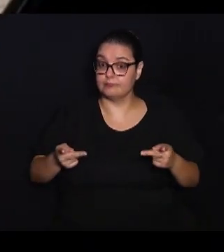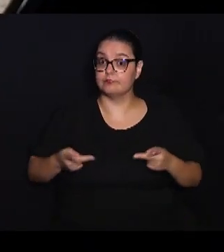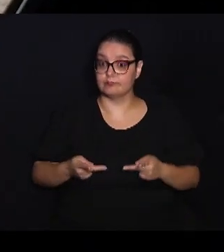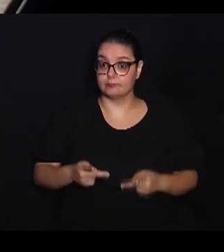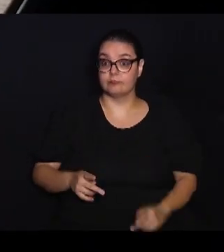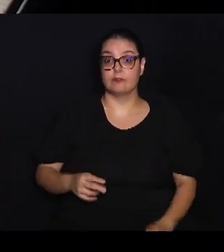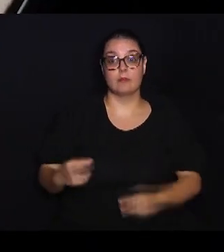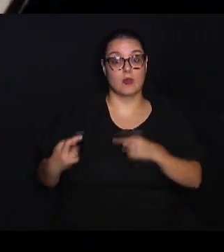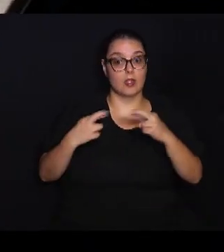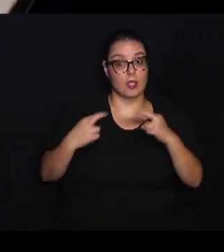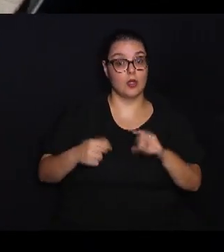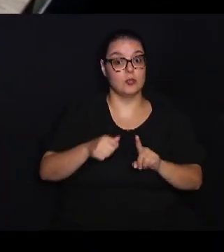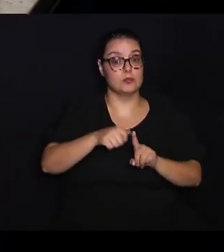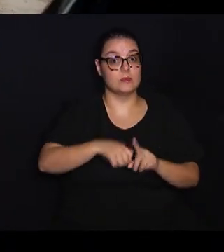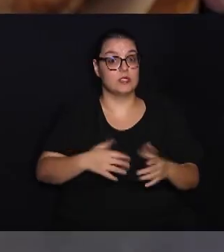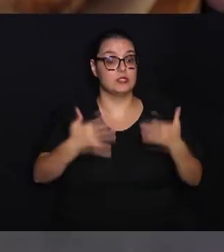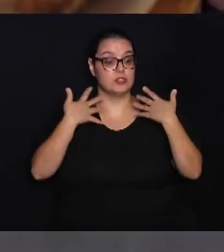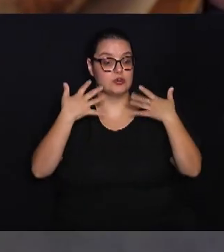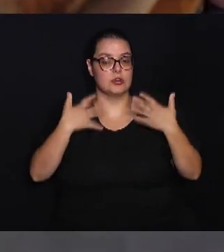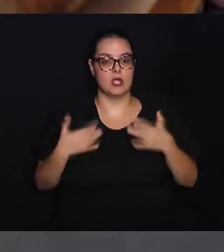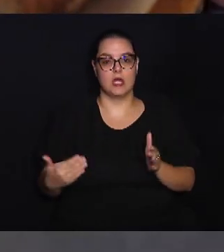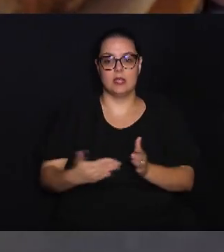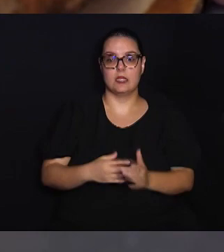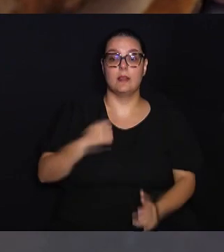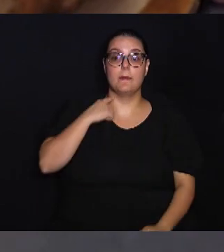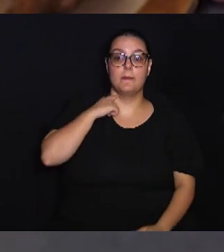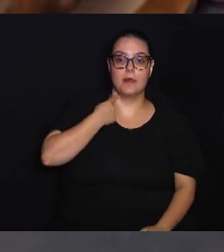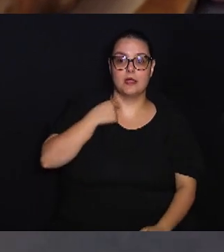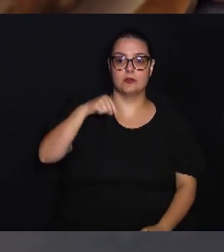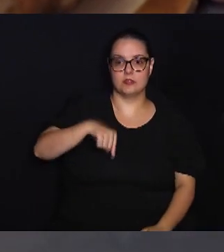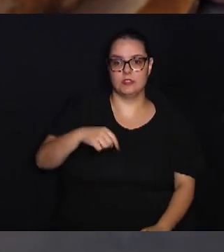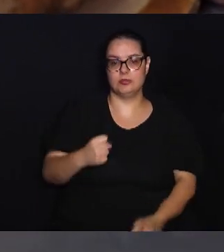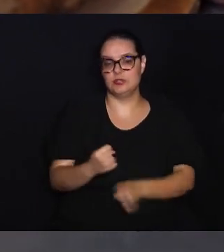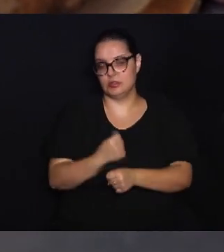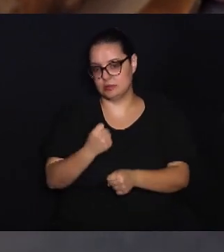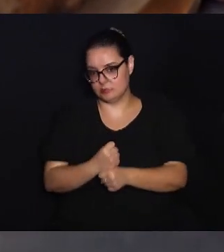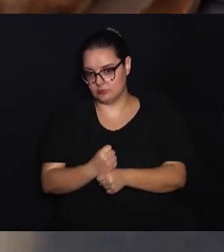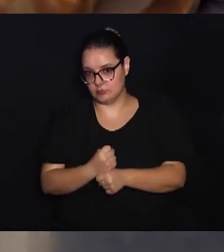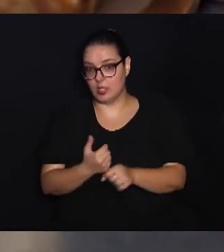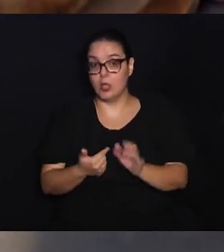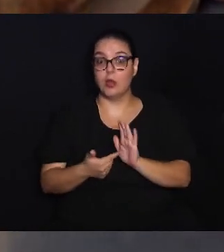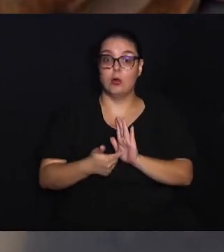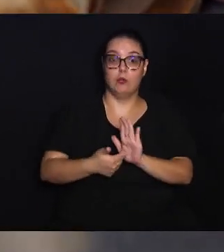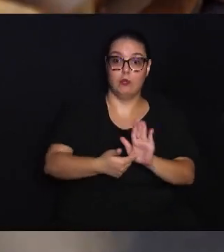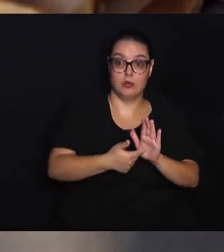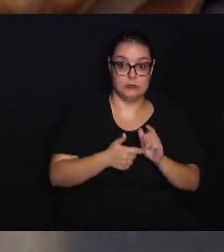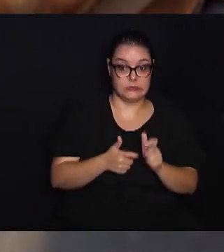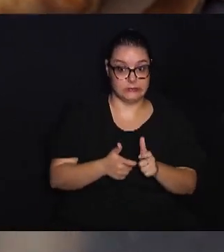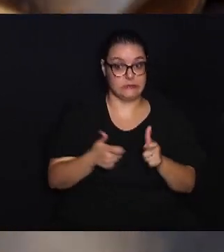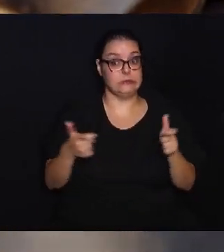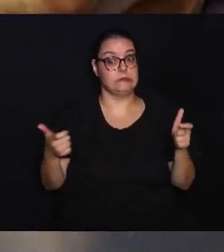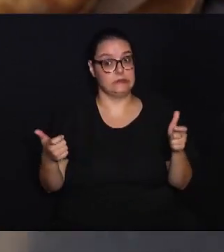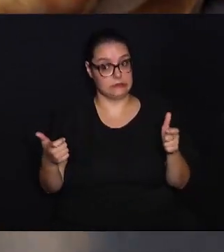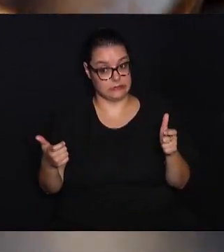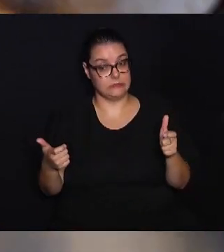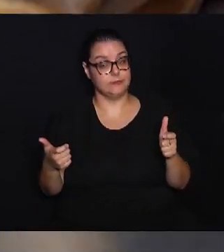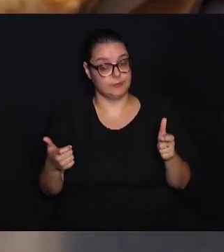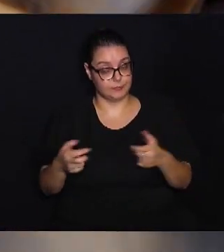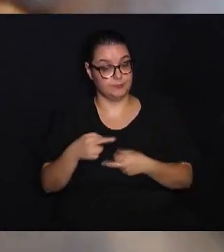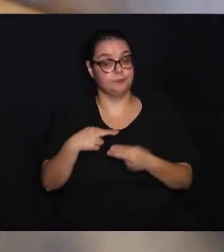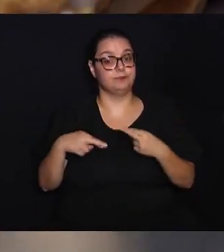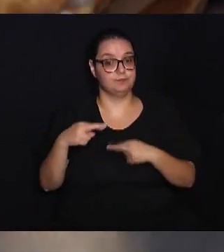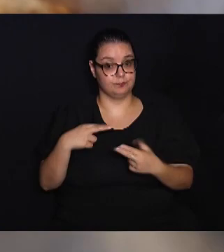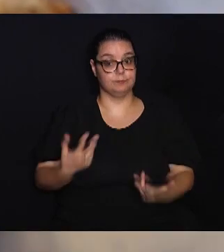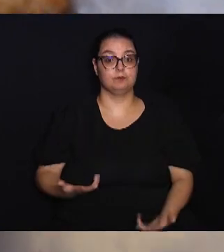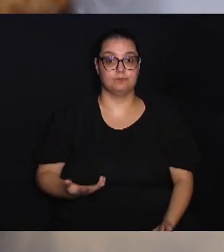pizza apenas considerando os meses de Janeiro a Maio deste ano ou seja demonstrando um aumento